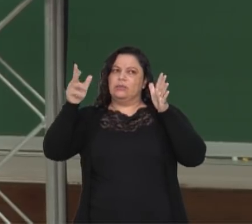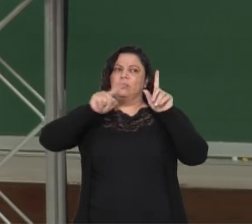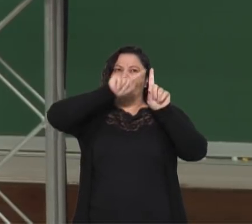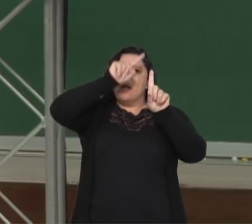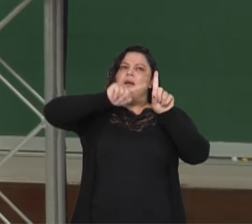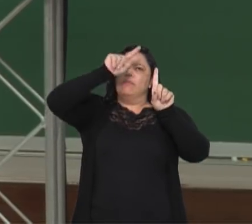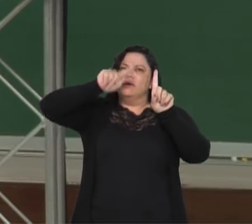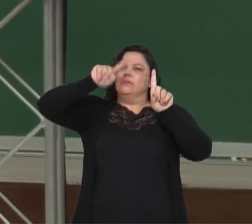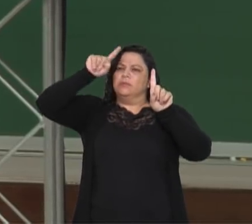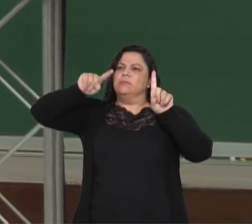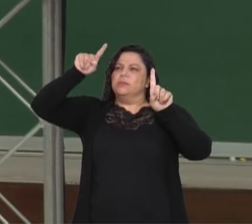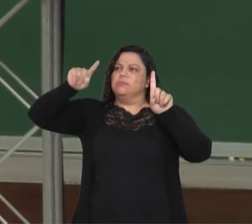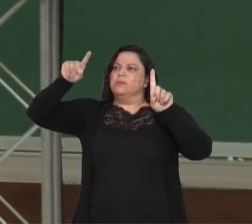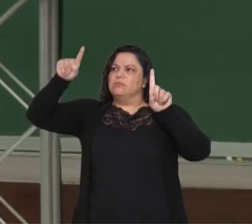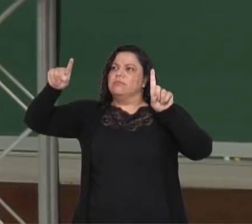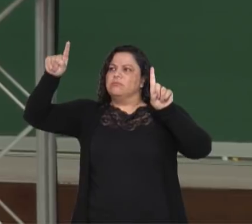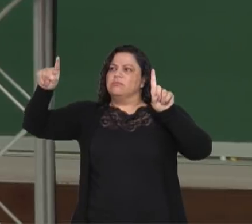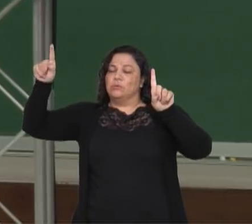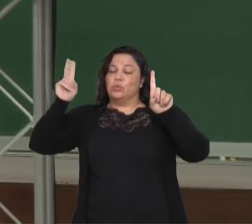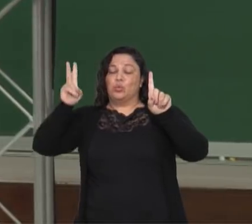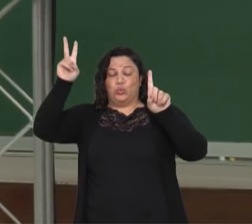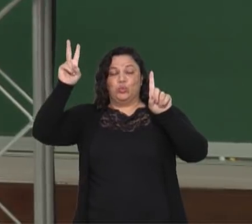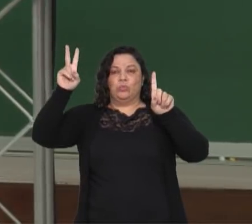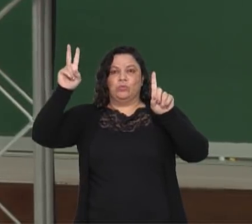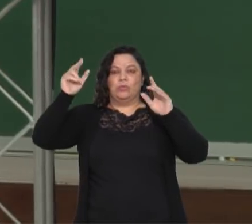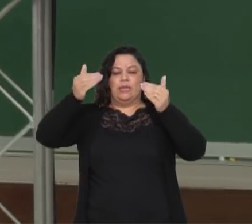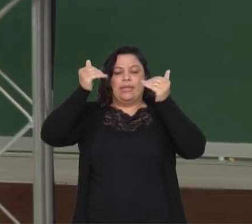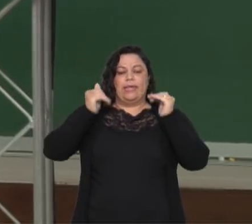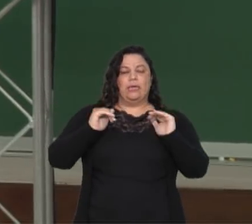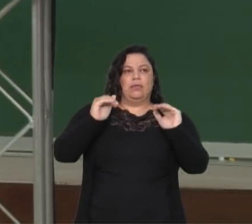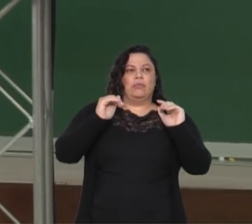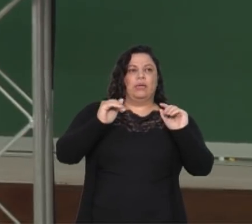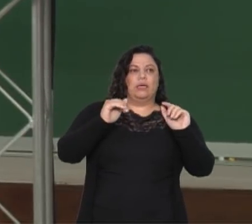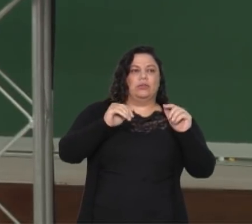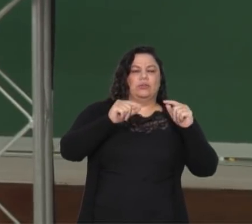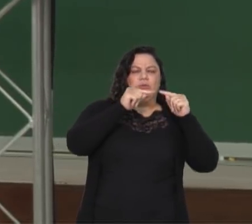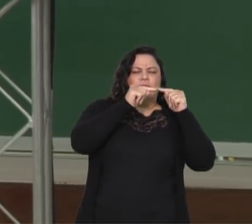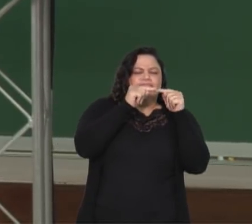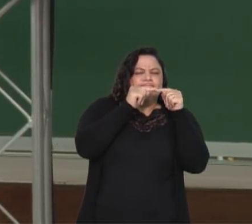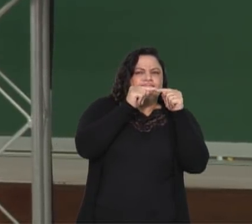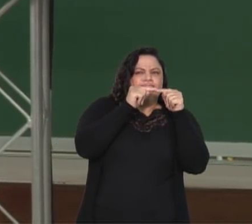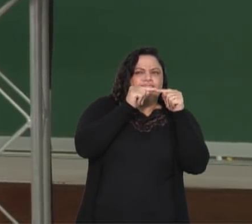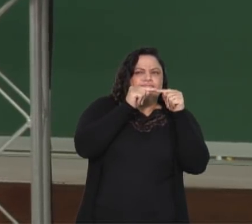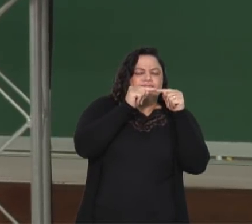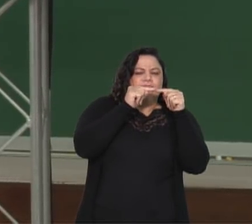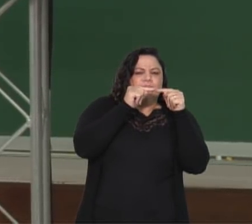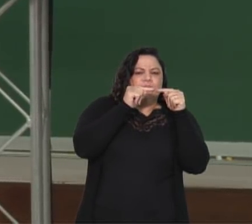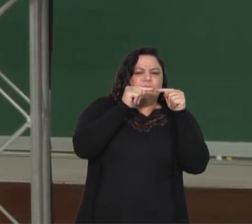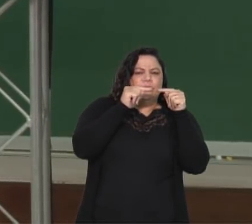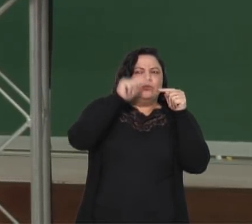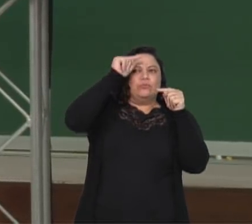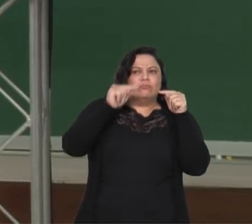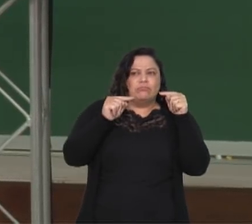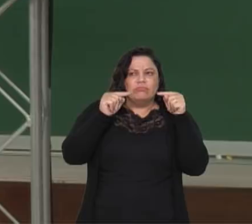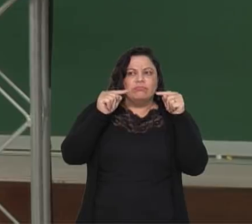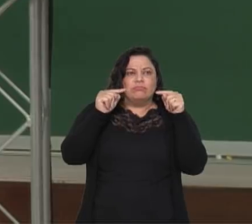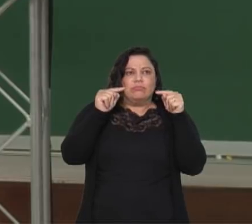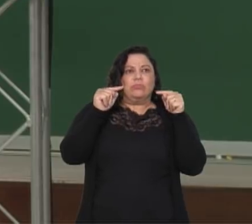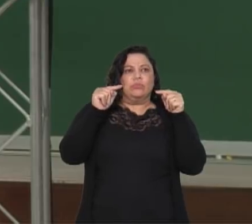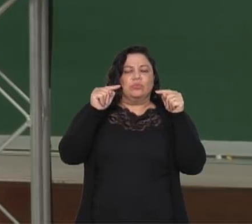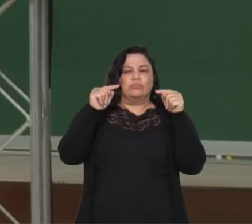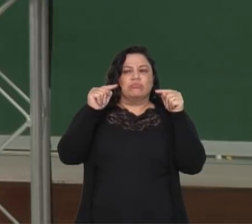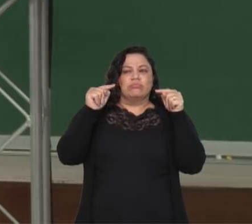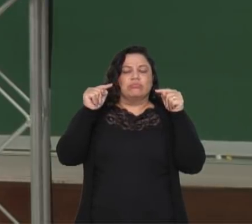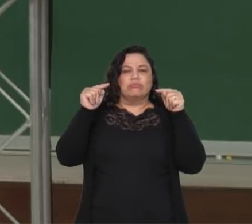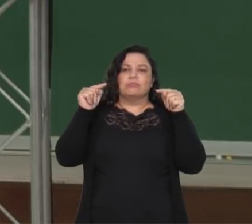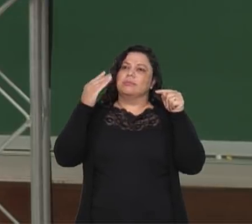ocorrendo. Já de baixo a gente vê que começa em silêncio, tem um tanto de